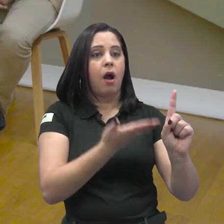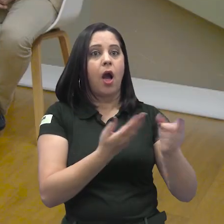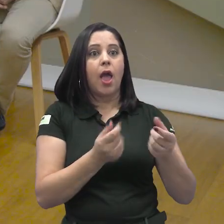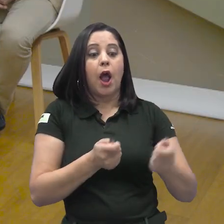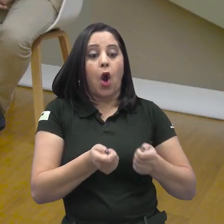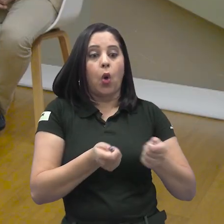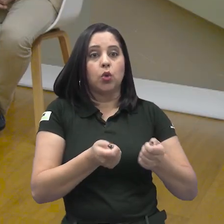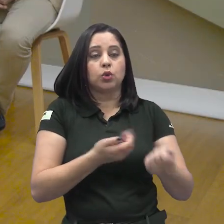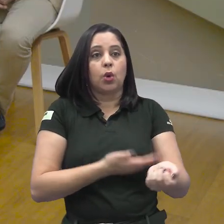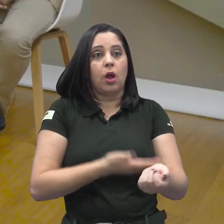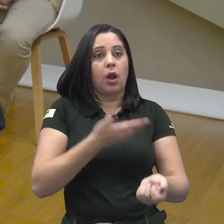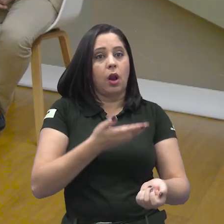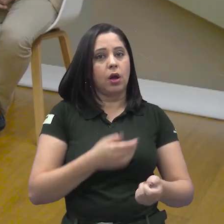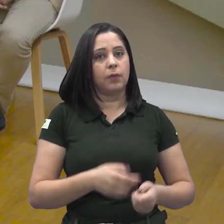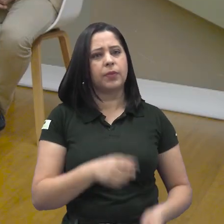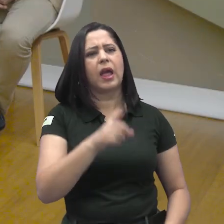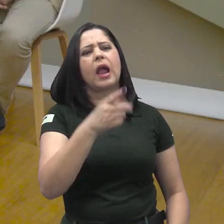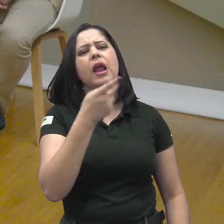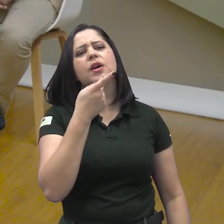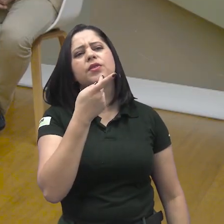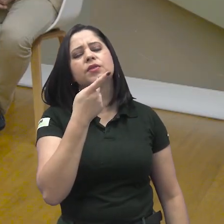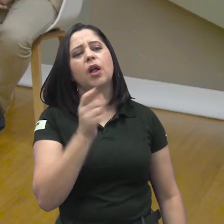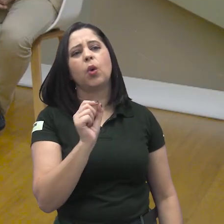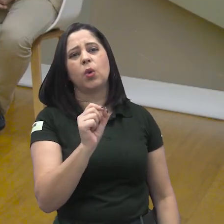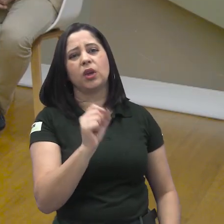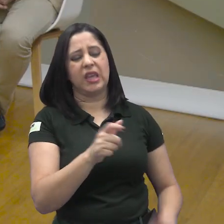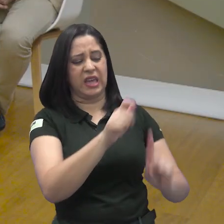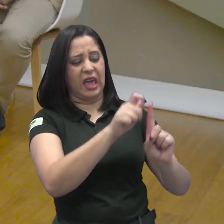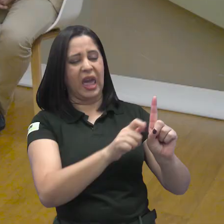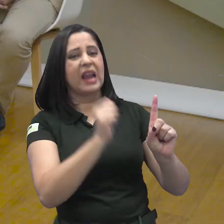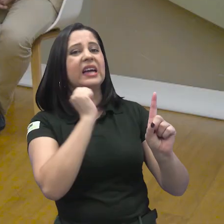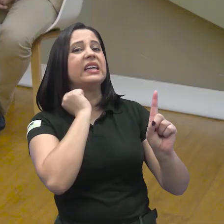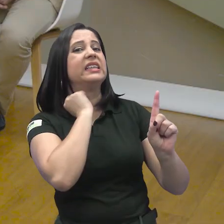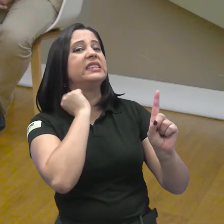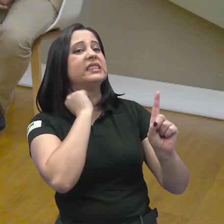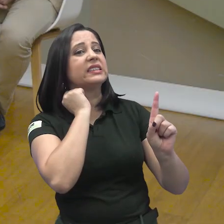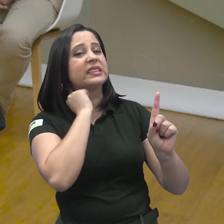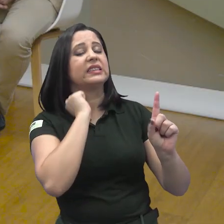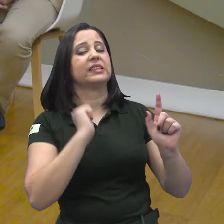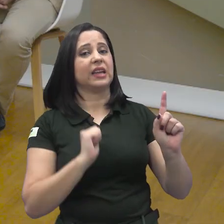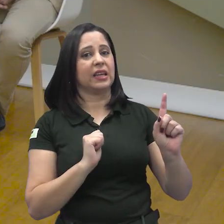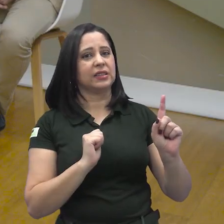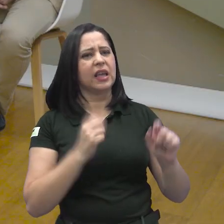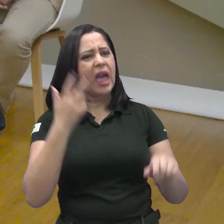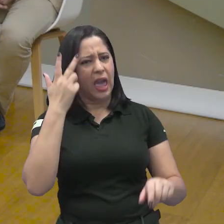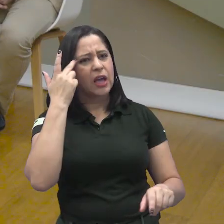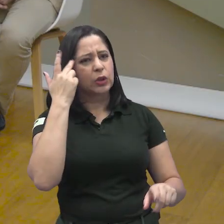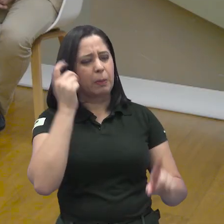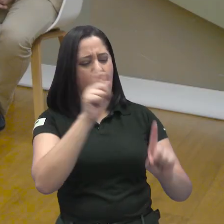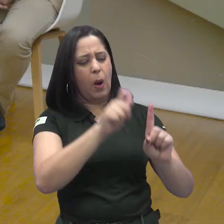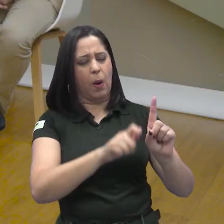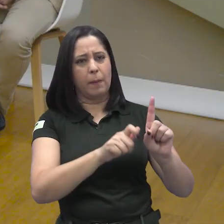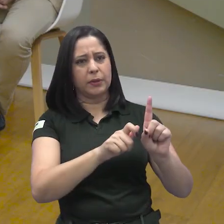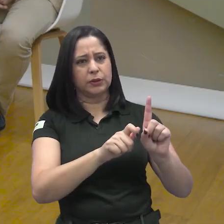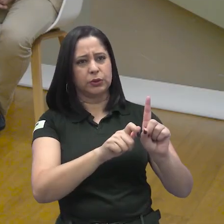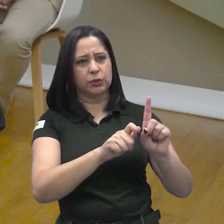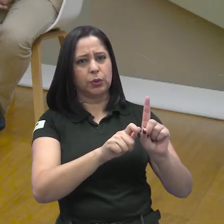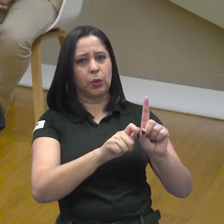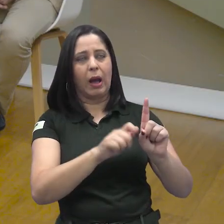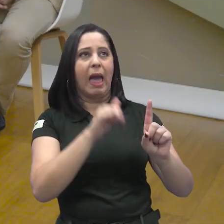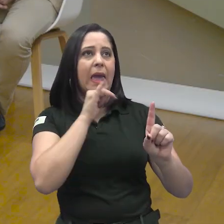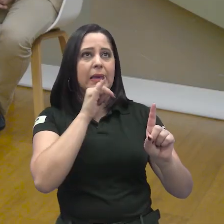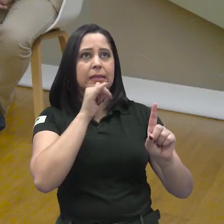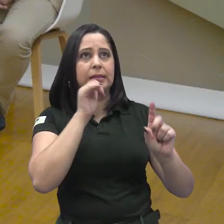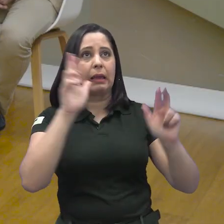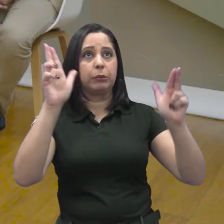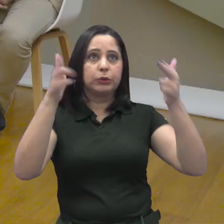a pressão. Ela citou um fato, um estresse, né? Um trauma até emocional. É comum as pessoas desenvolverem pressão alta depois que